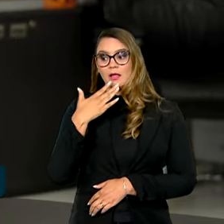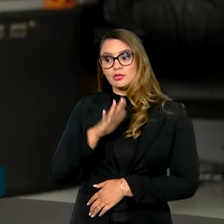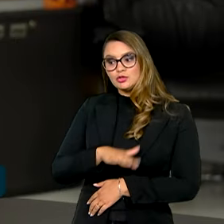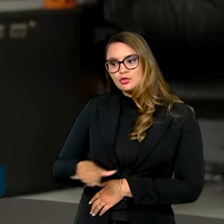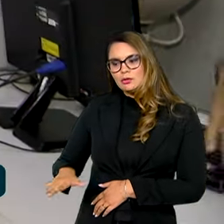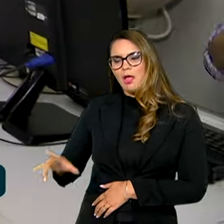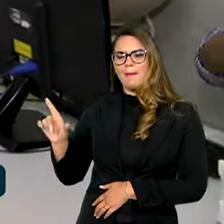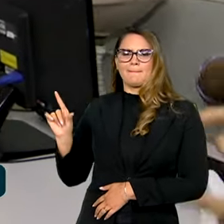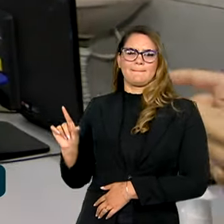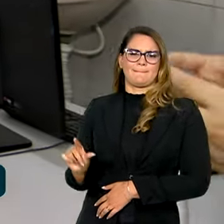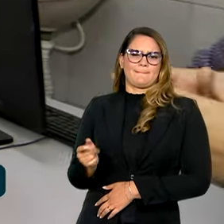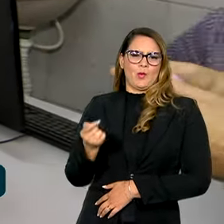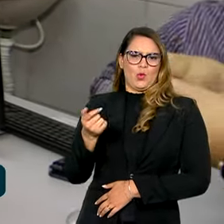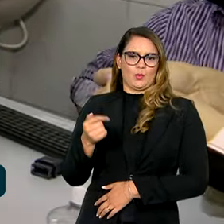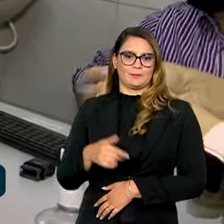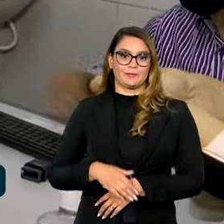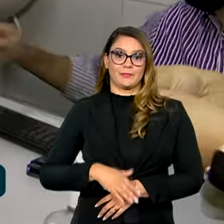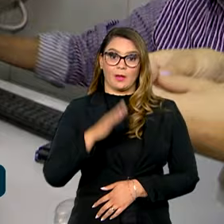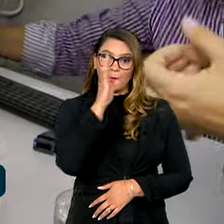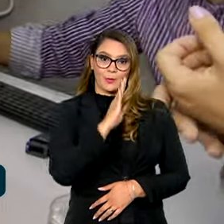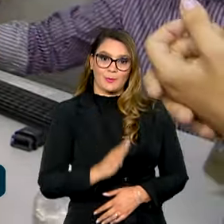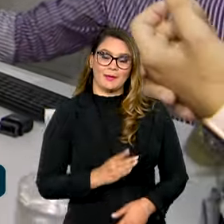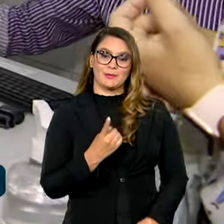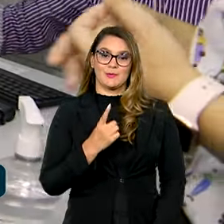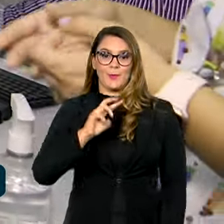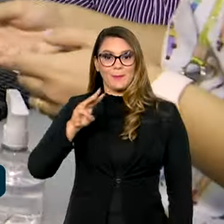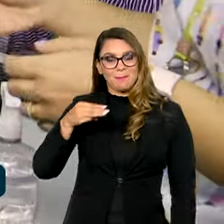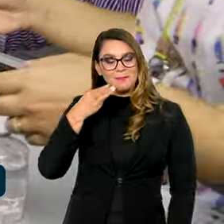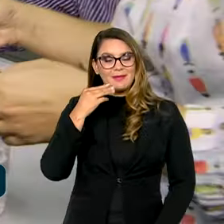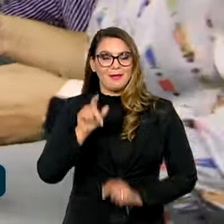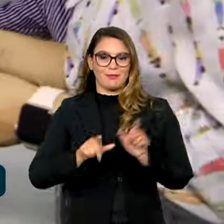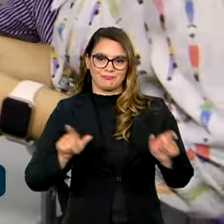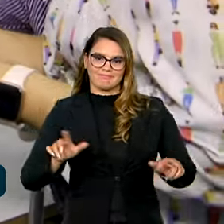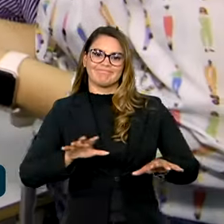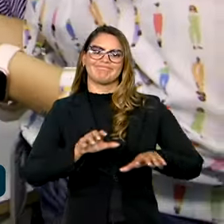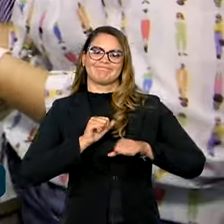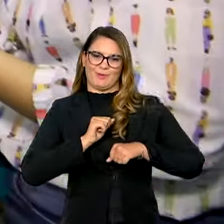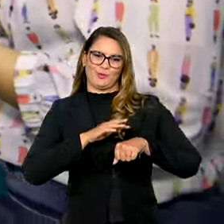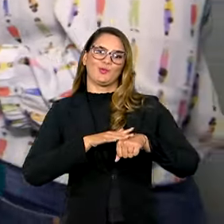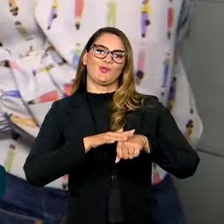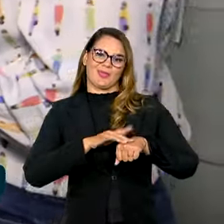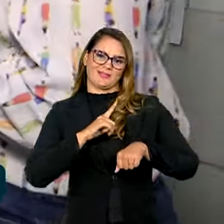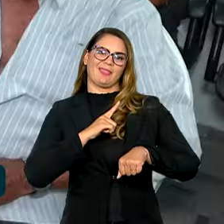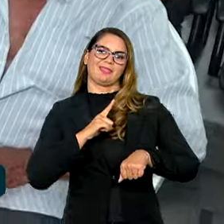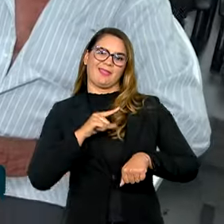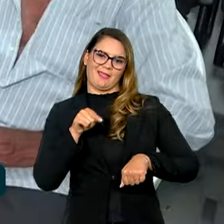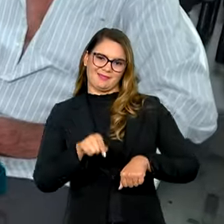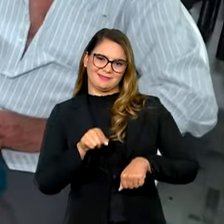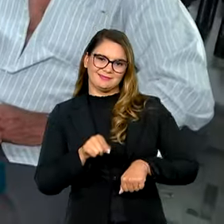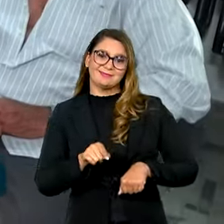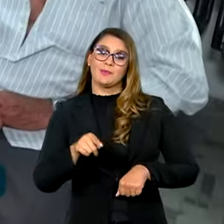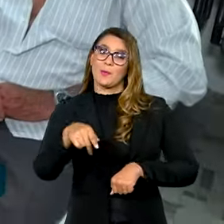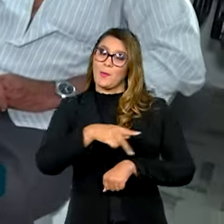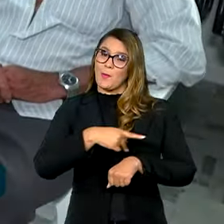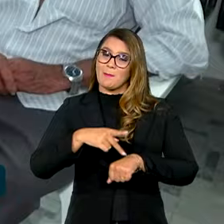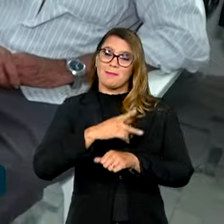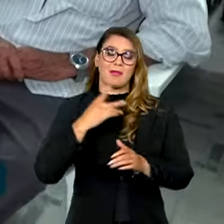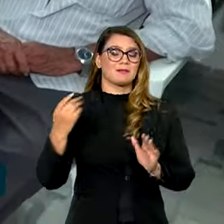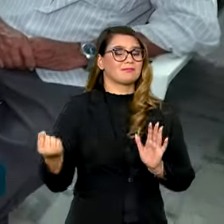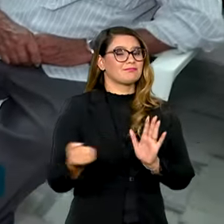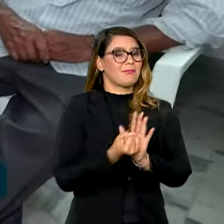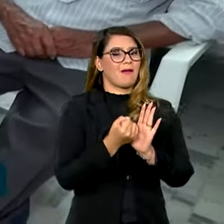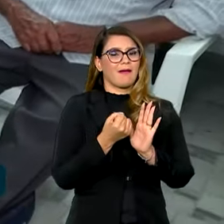é muito pequeno. No Brasil, 1 milhão de pessoas estão infectadas pela doença de Chagas e o país